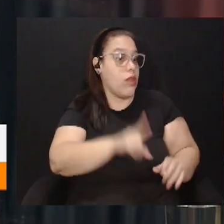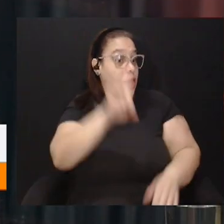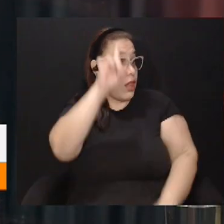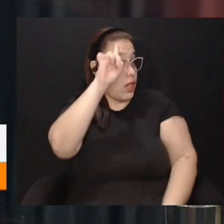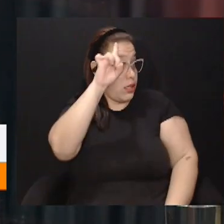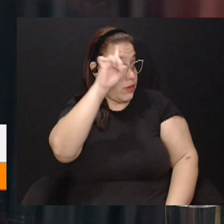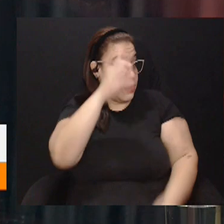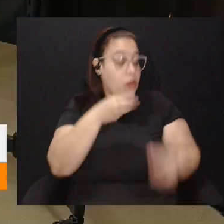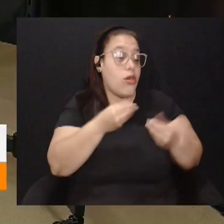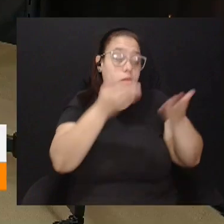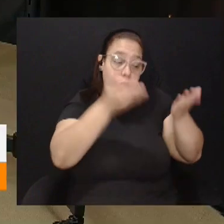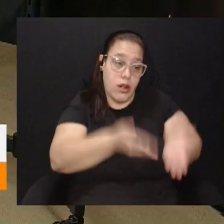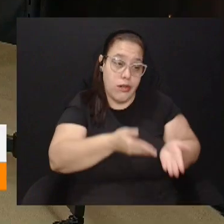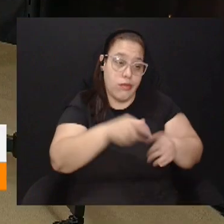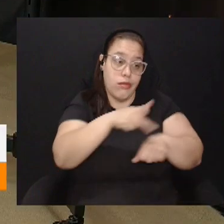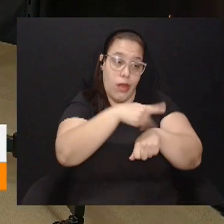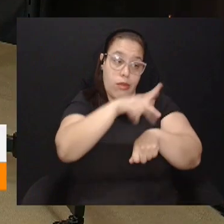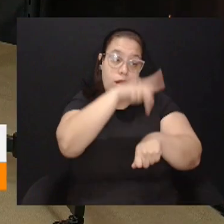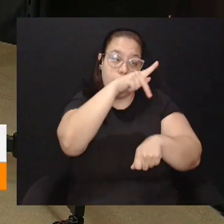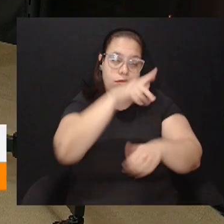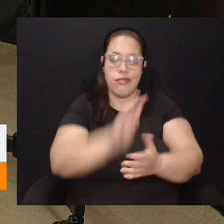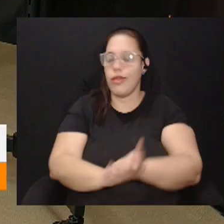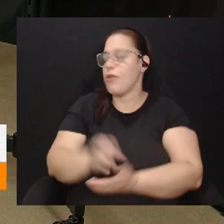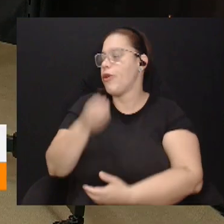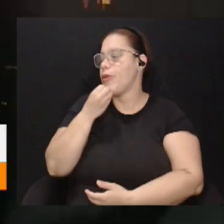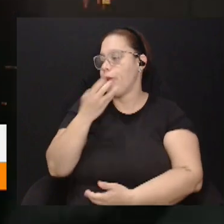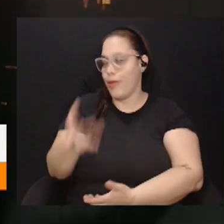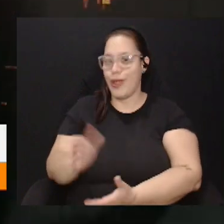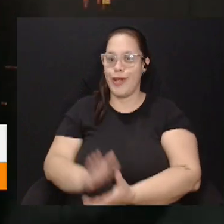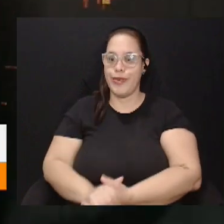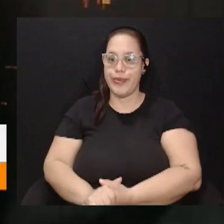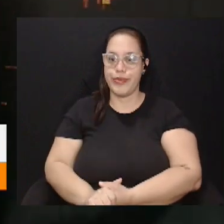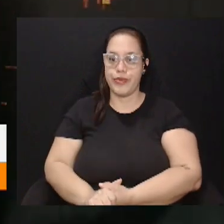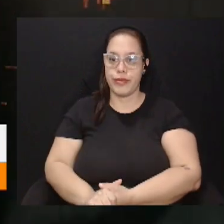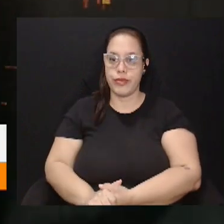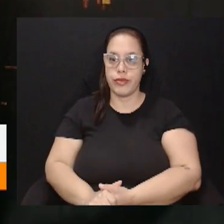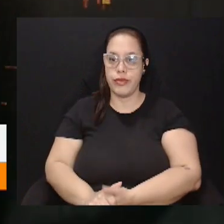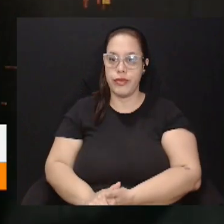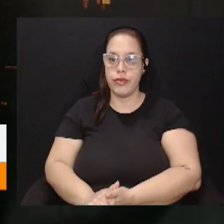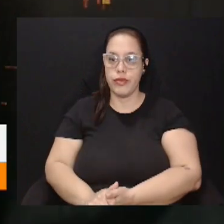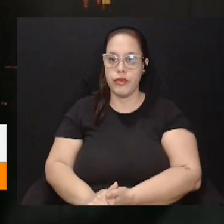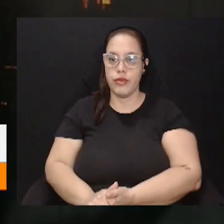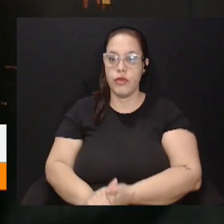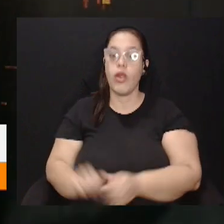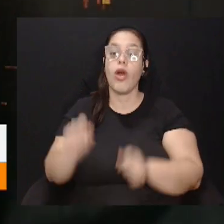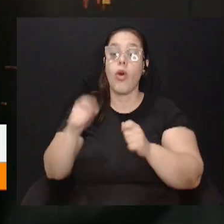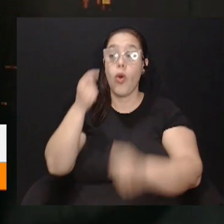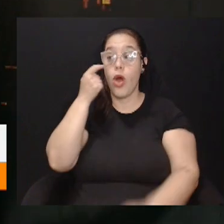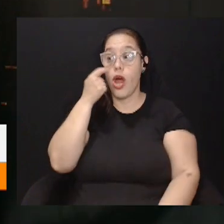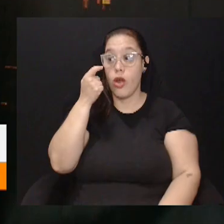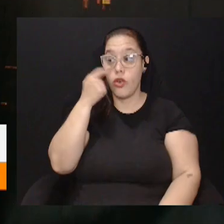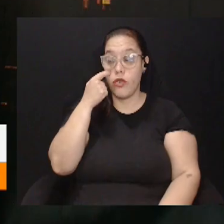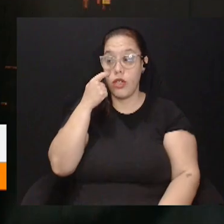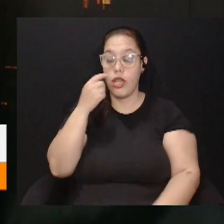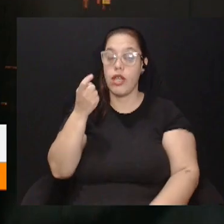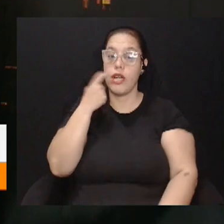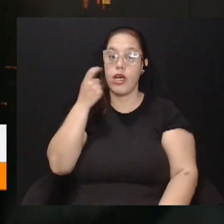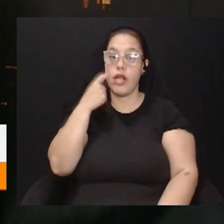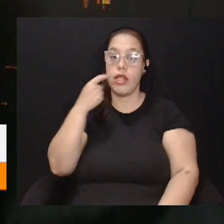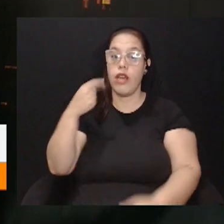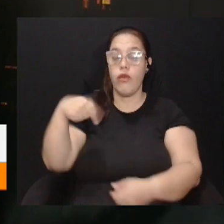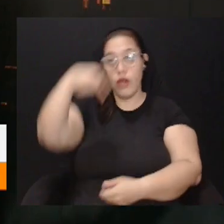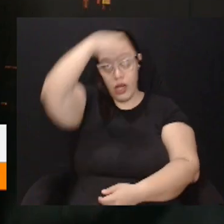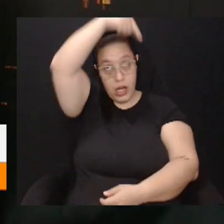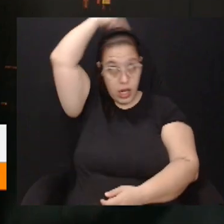essa da Páscoa. Muito bem. E a gente vê também nessa questão de Páscoa, né, Sexta-feira Santa, a gente